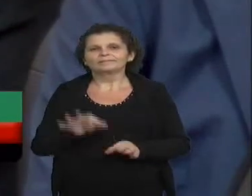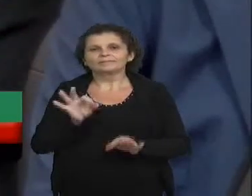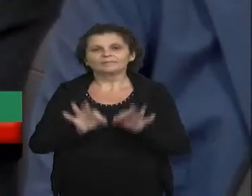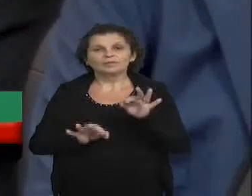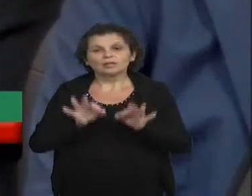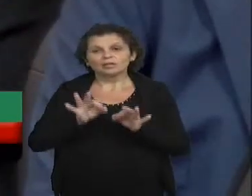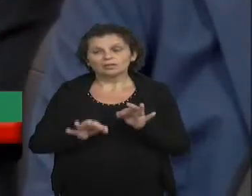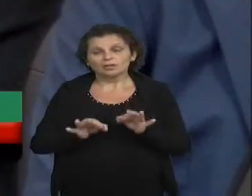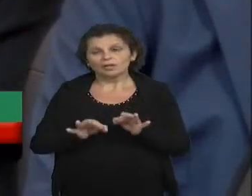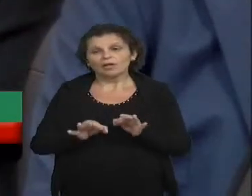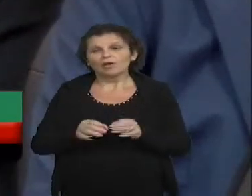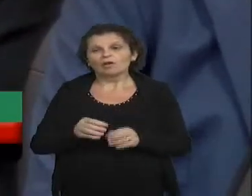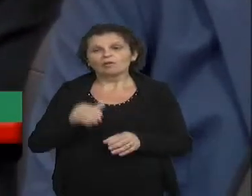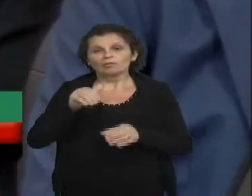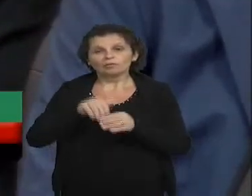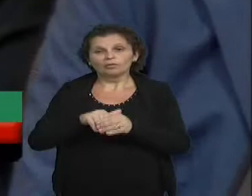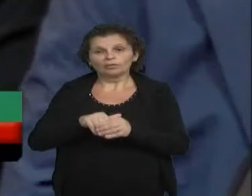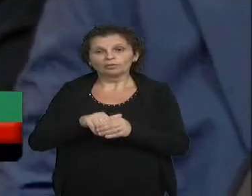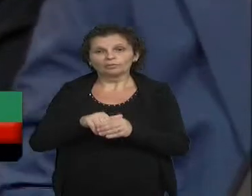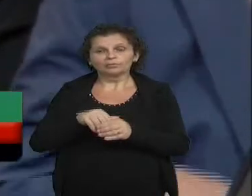Justificado o voto do vereador Pelé.